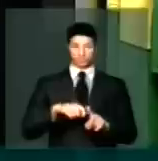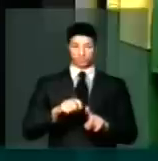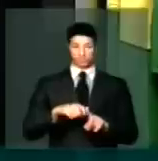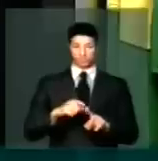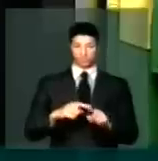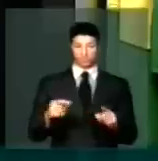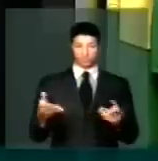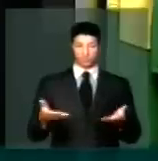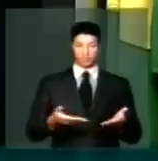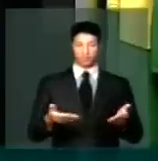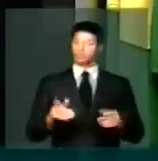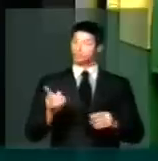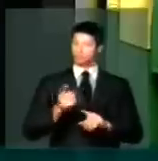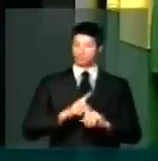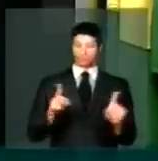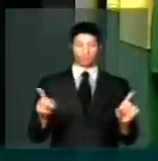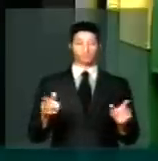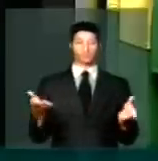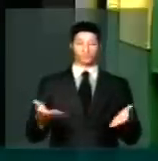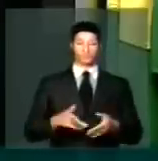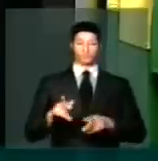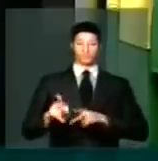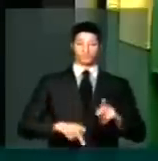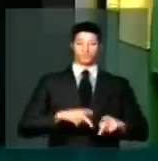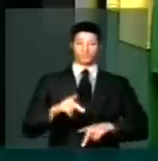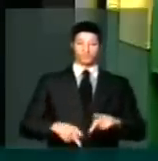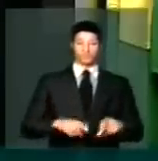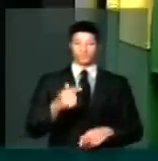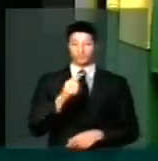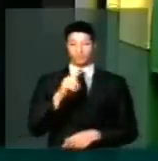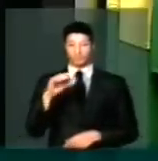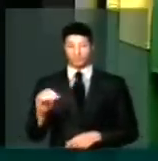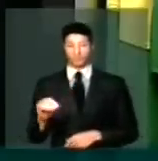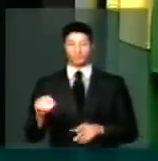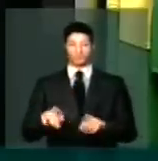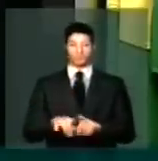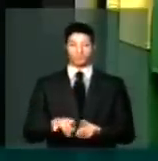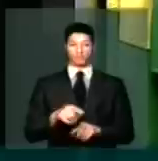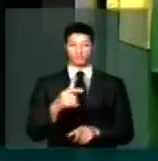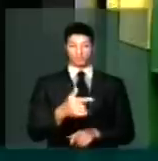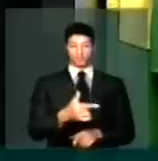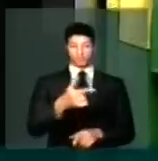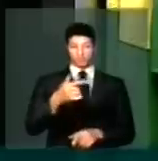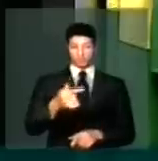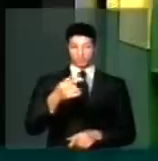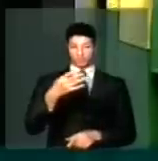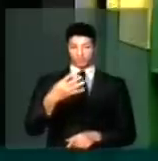5 meses. Mas dessa vez não. Dessa vez a população de Goiás nos conferiu